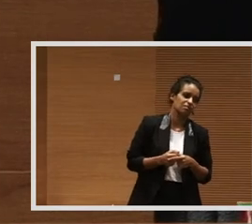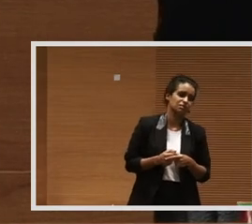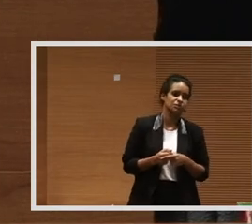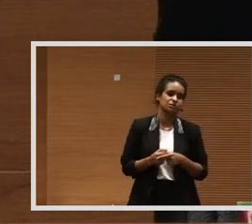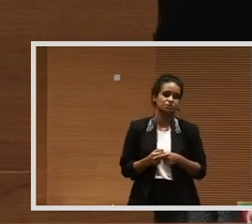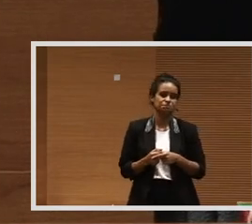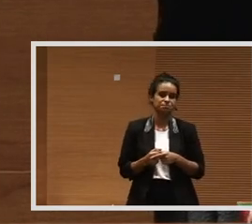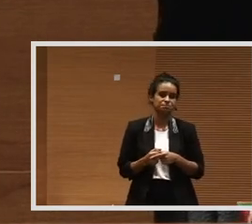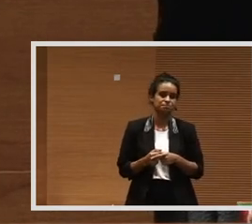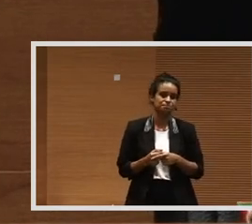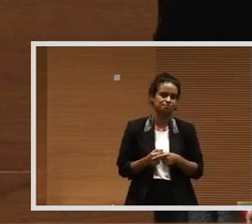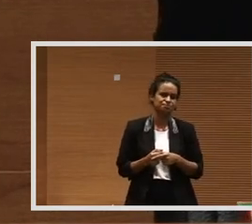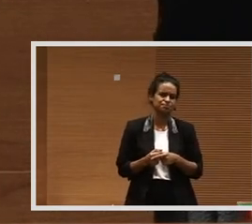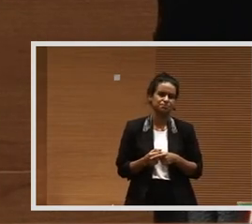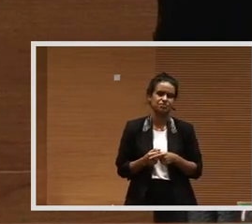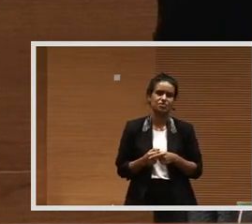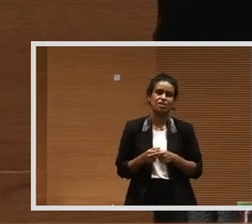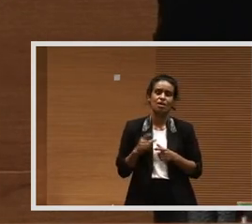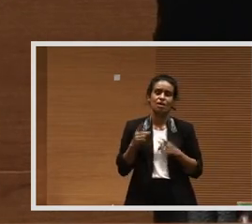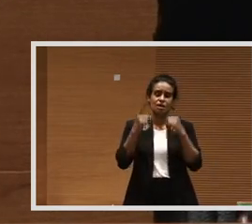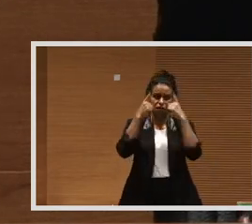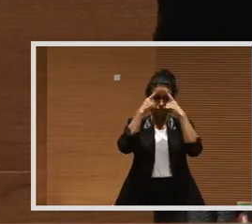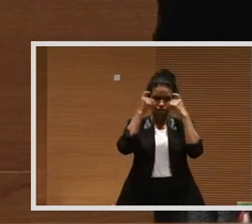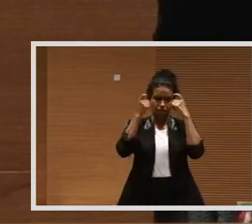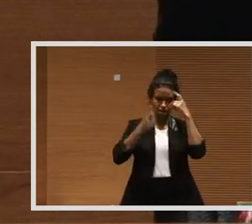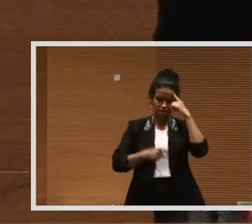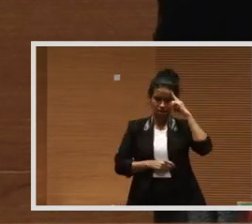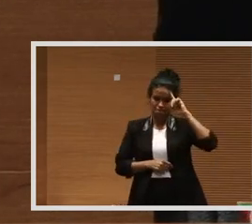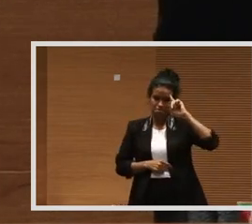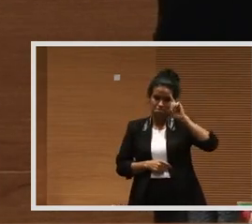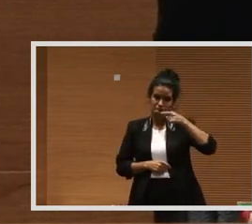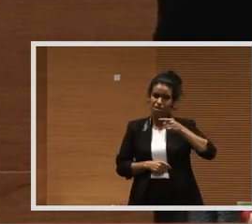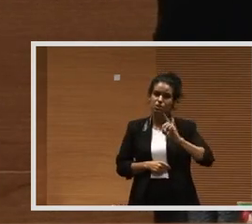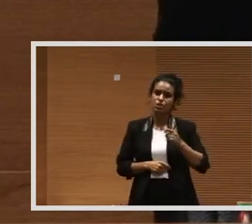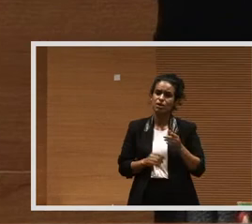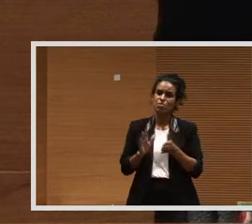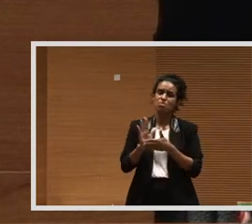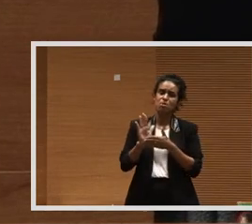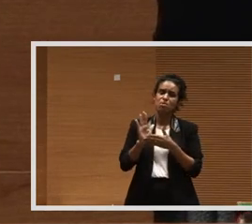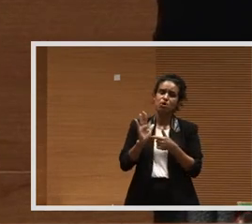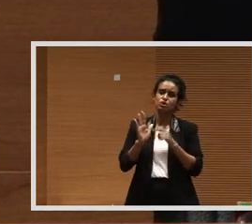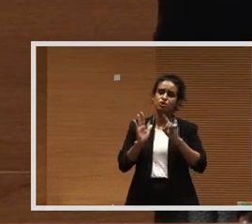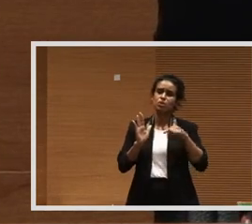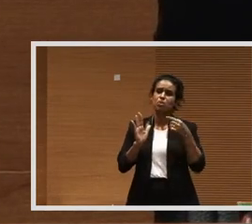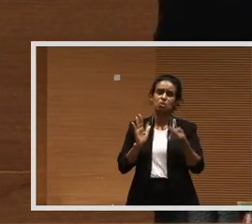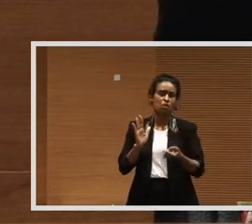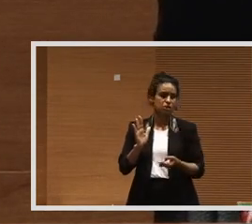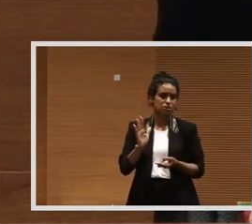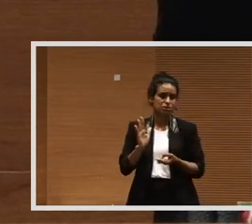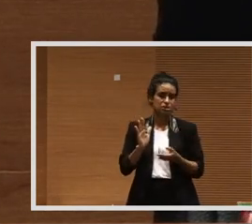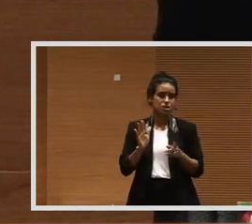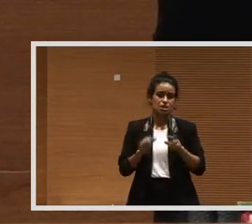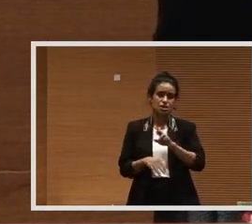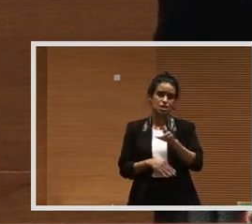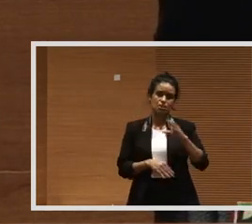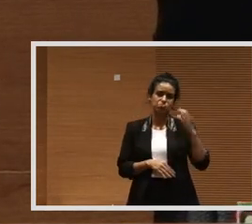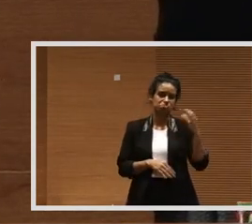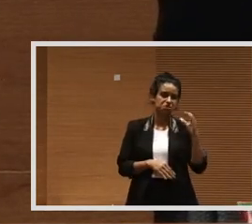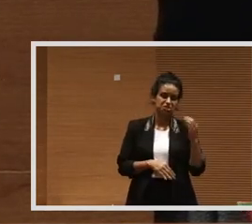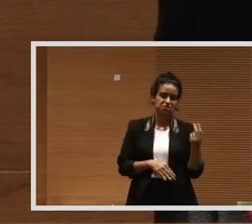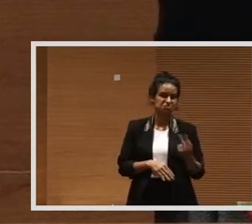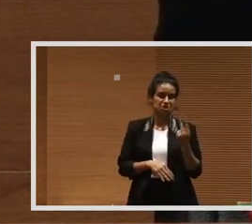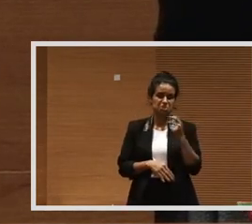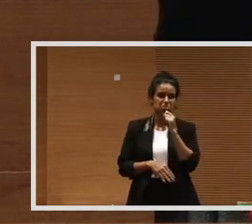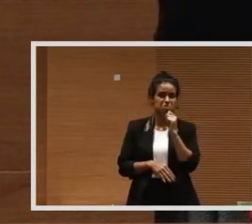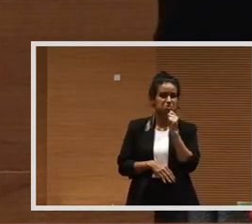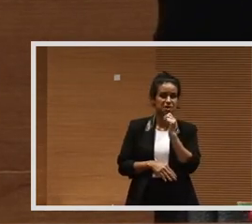uma violência, dizendo que as outras abordagens terapêuticas não são científicas, não são válidas,